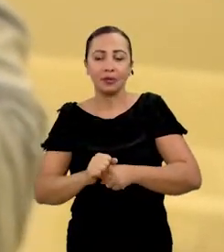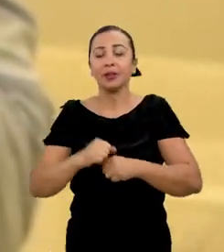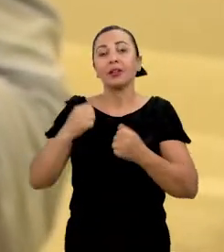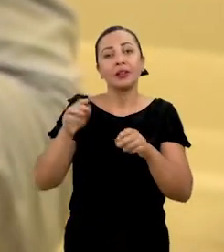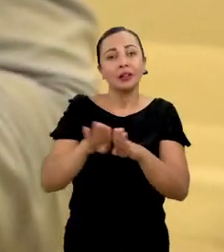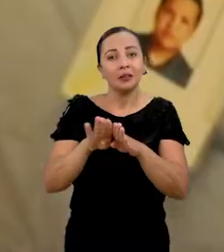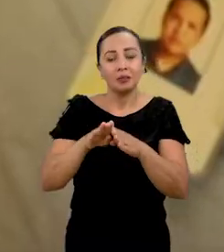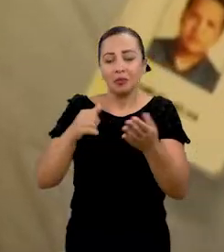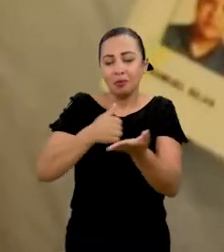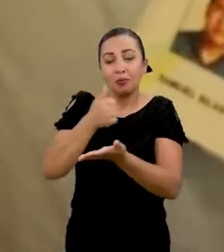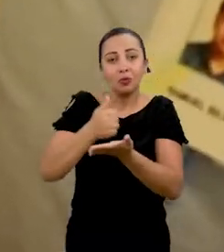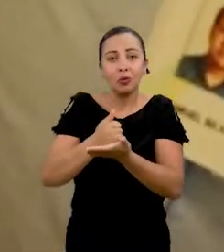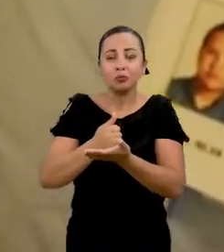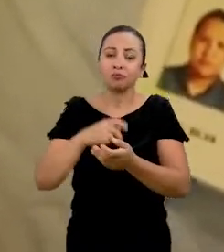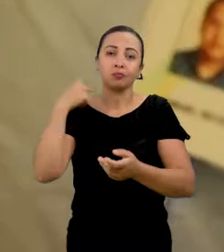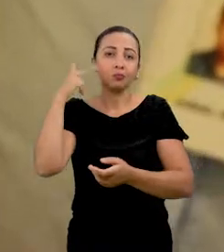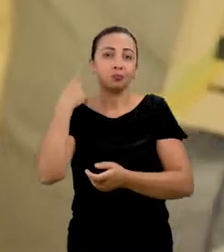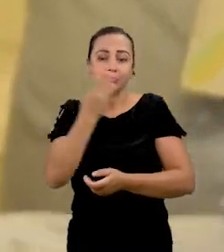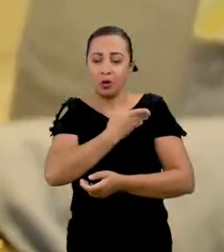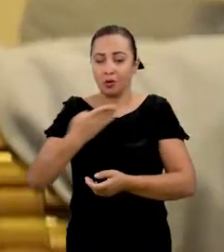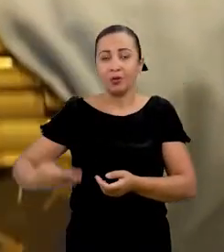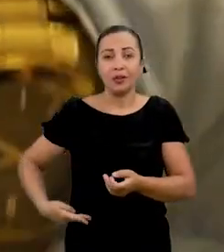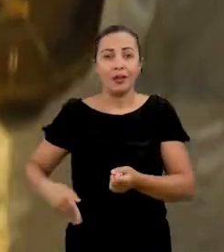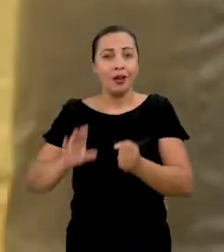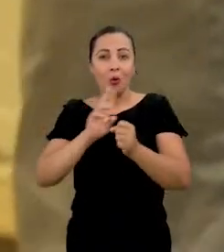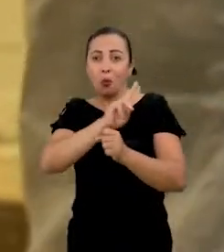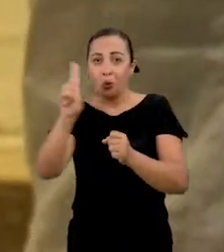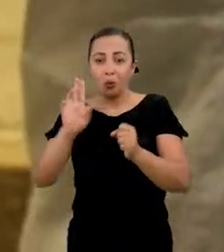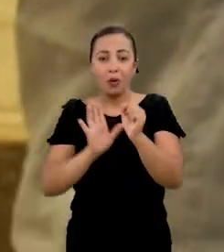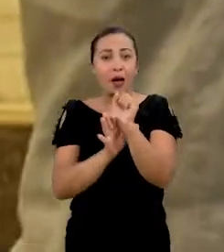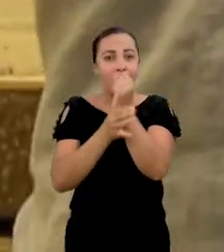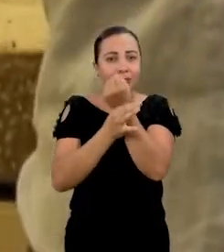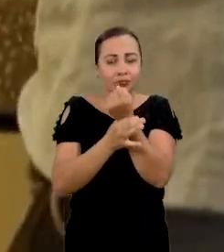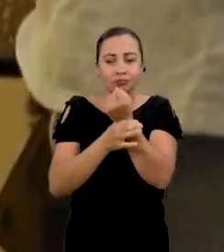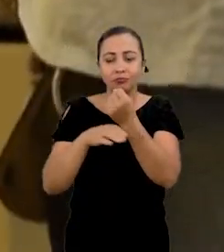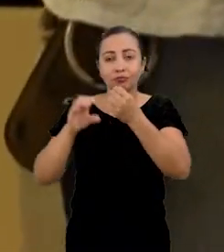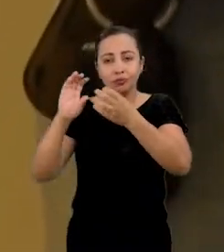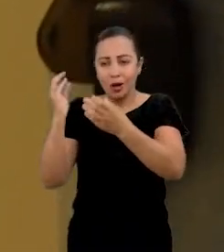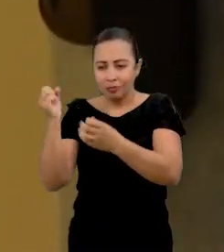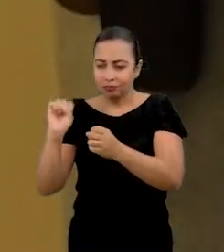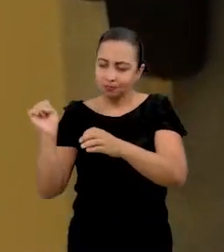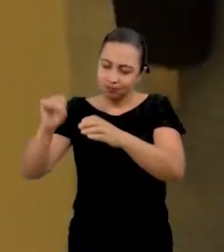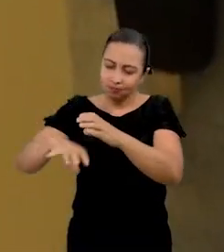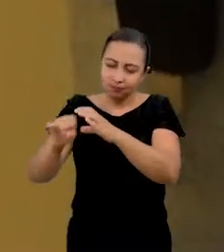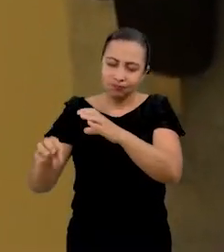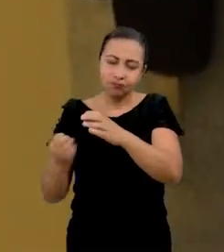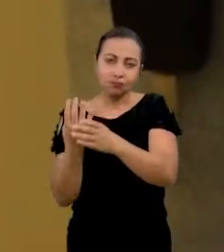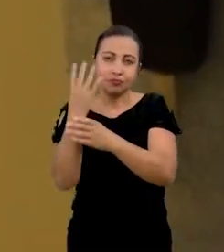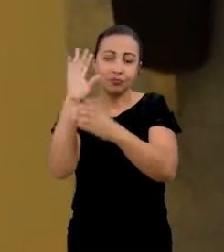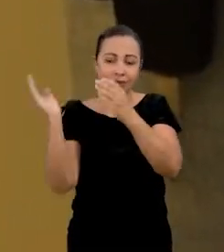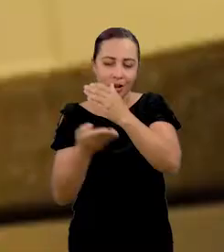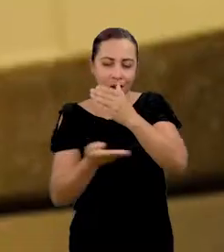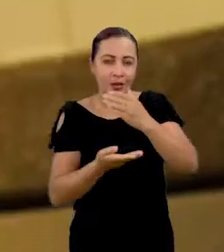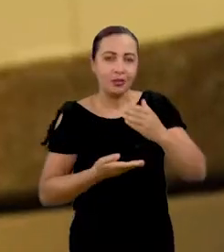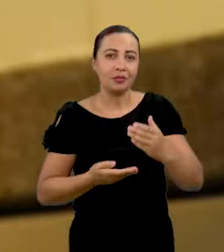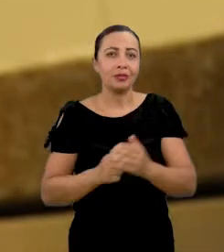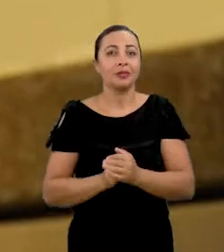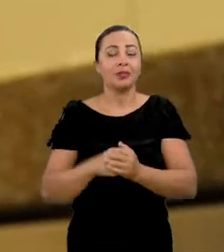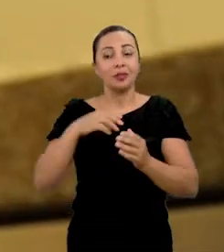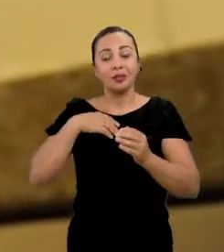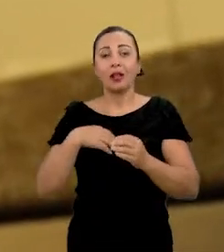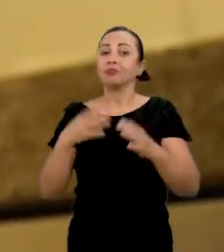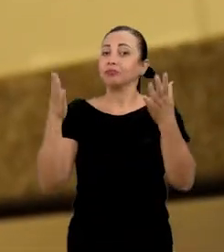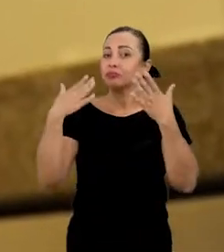vai subsidiar uma política pública chamada Garantia Safra, que depende desses dados de chuva, uma vez que